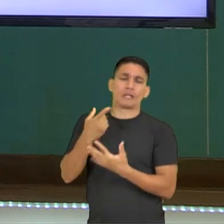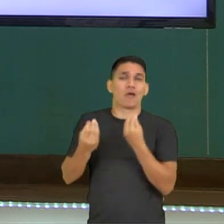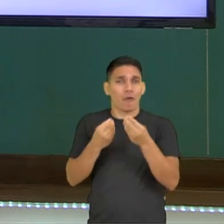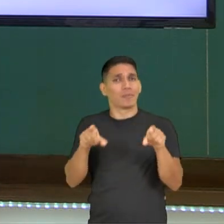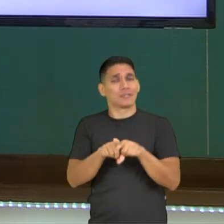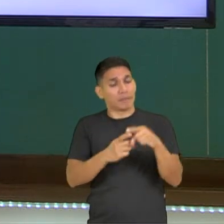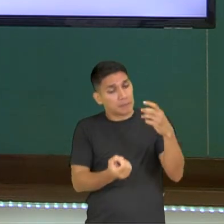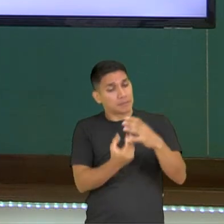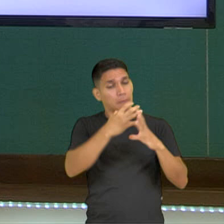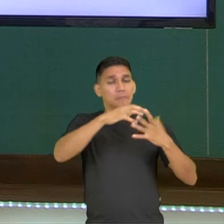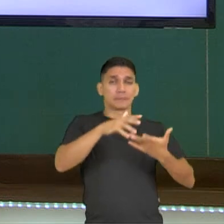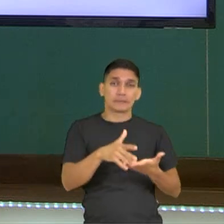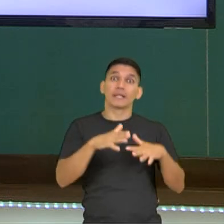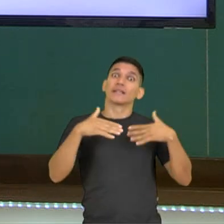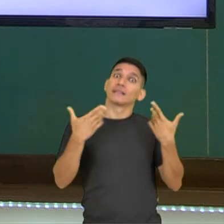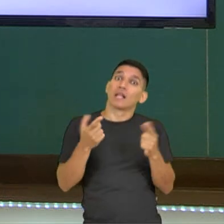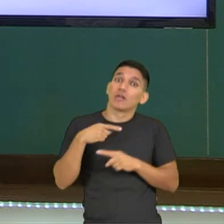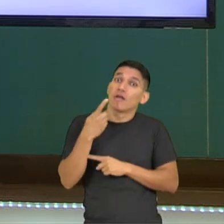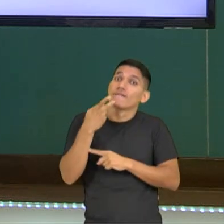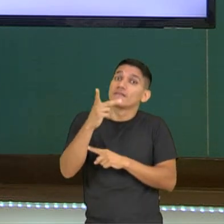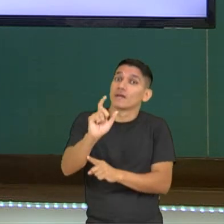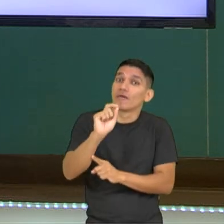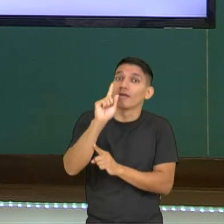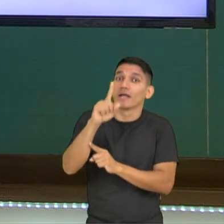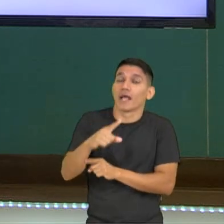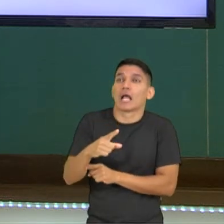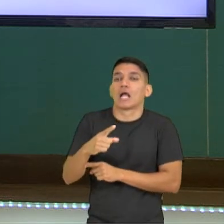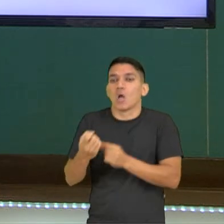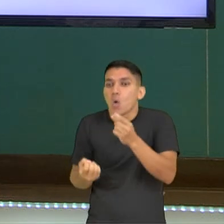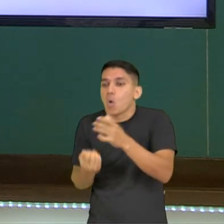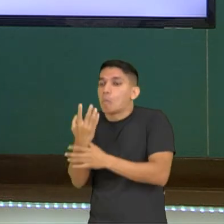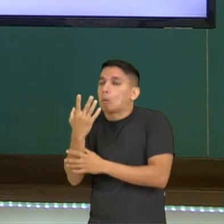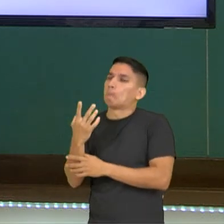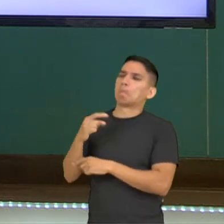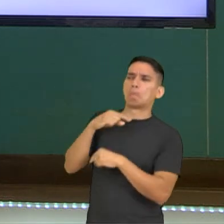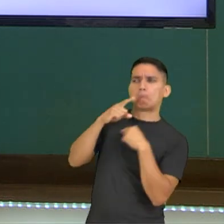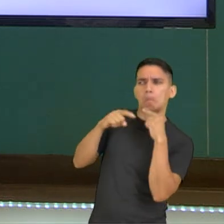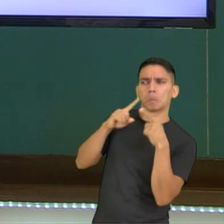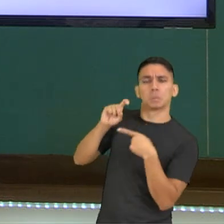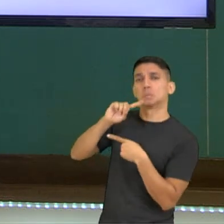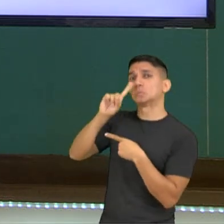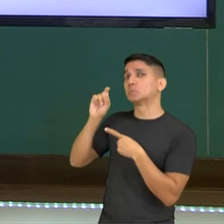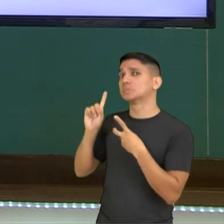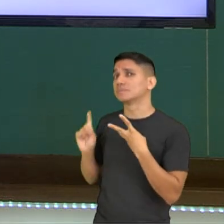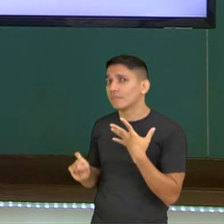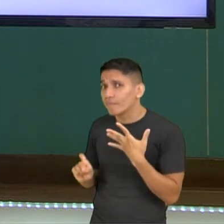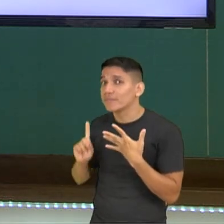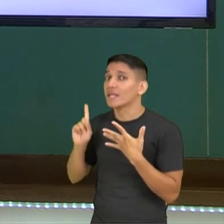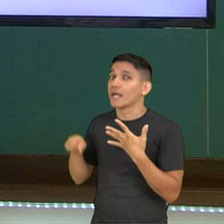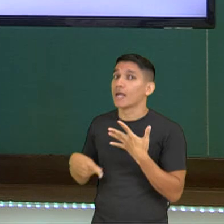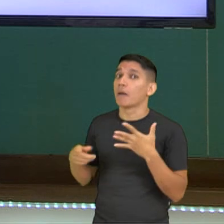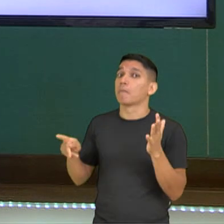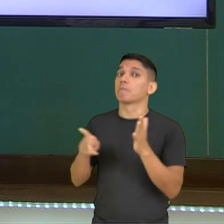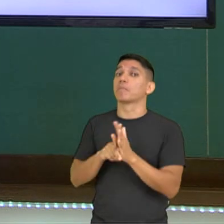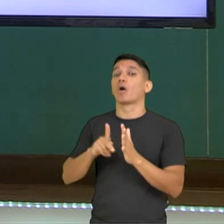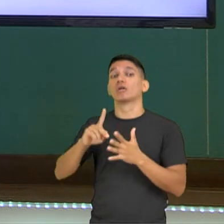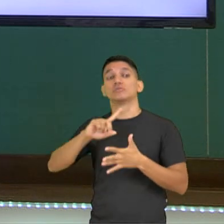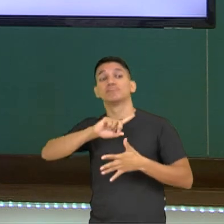planeta. Então, a gente diz que essa origem é questionada. É uma teoria baseada